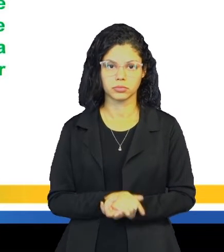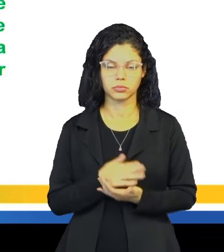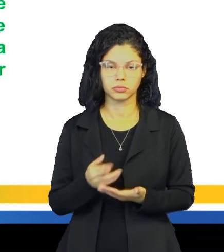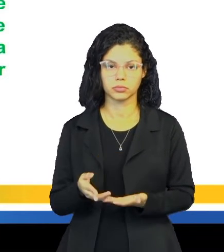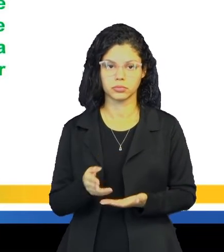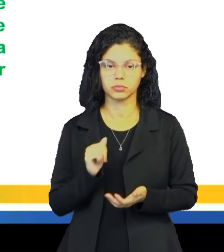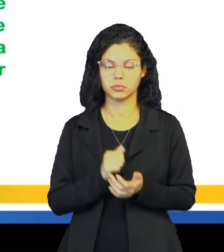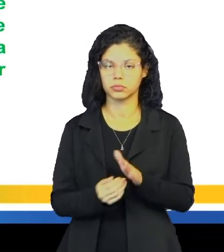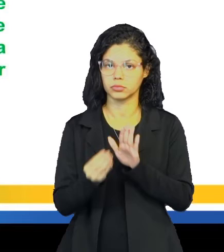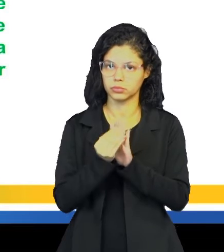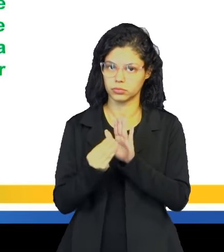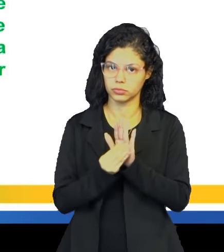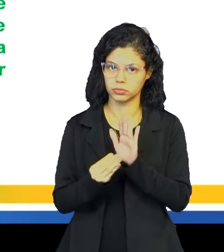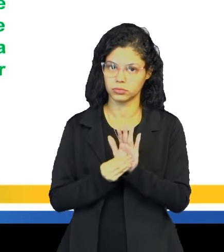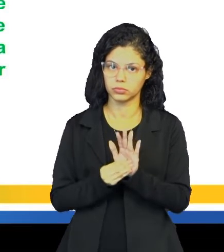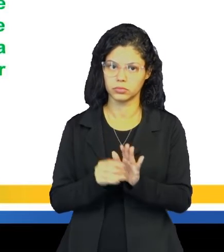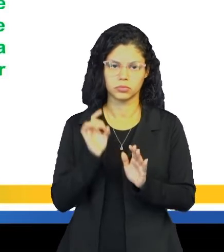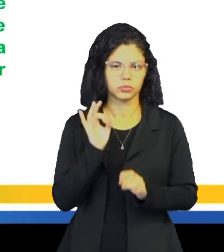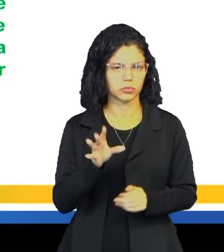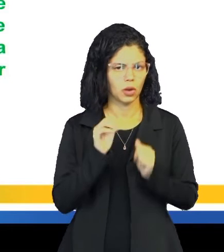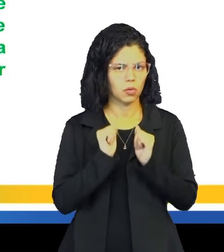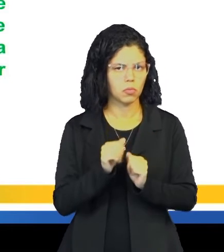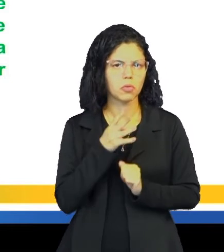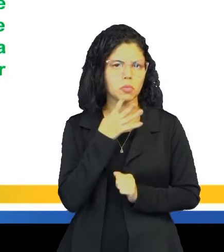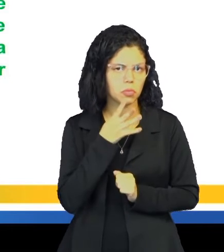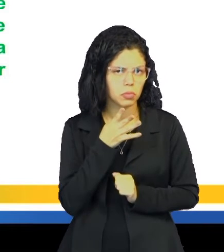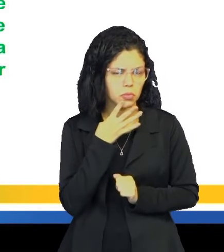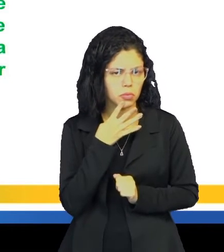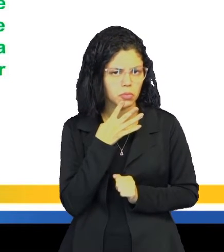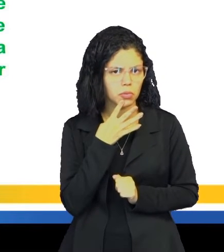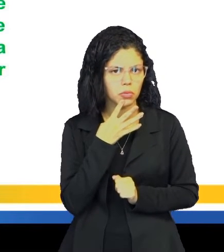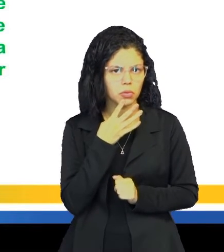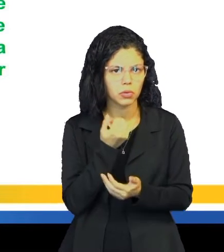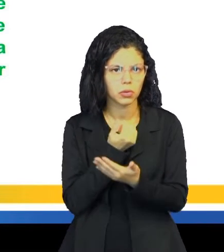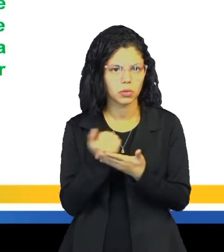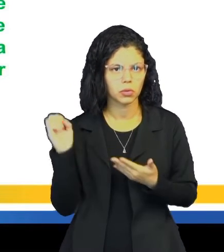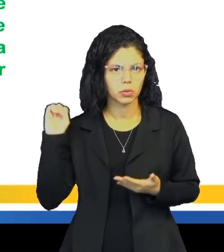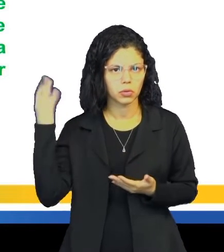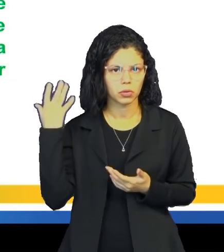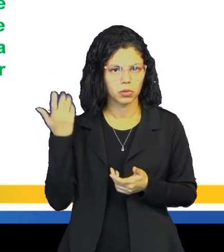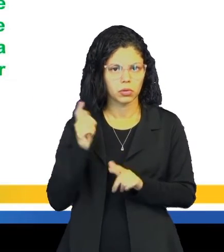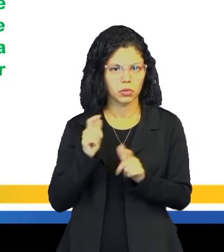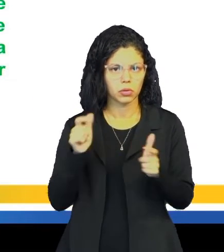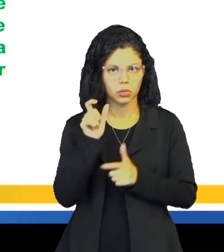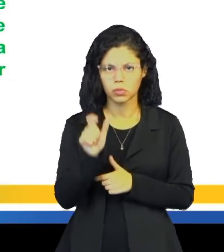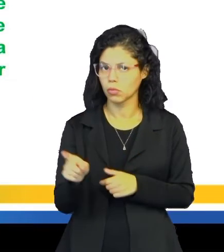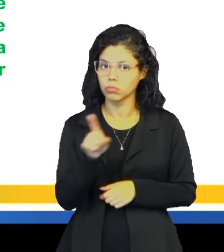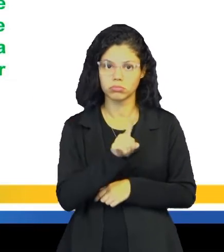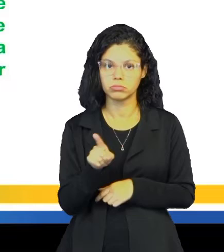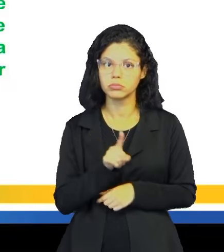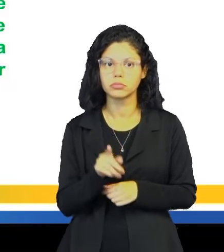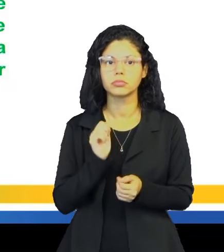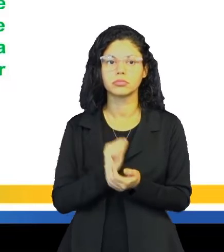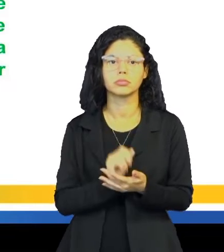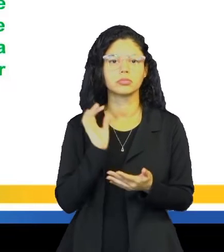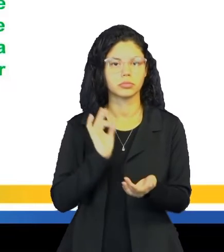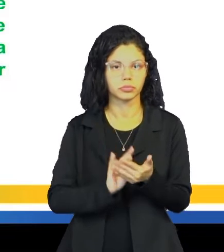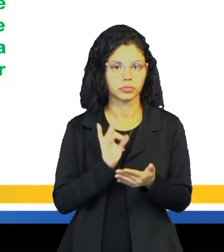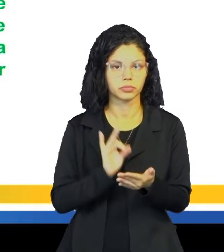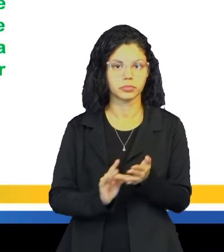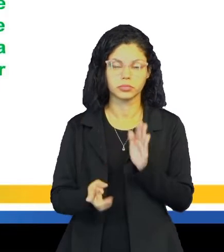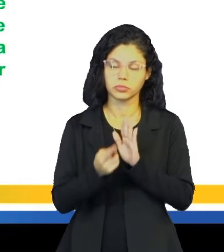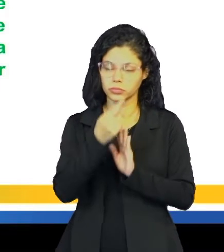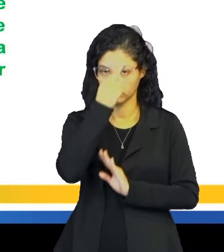Então, esses fatos históricos, eles só podem ser reconhecidos na ação dos grandes acontecimentos e personagens? Não. A realização dos